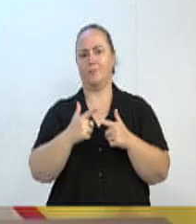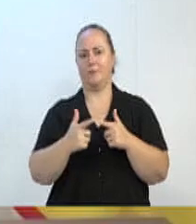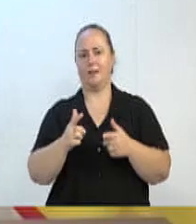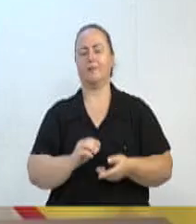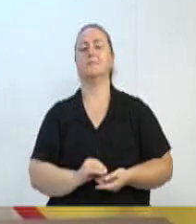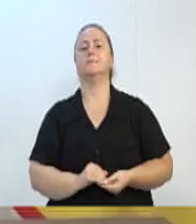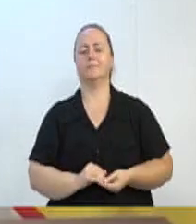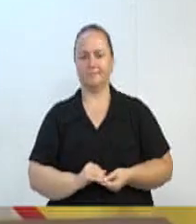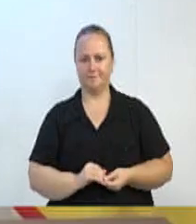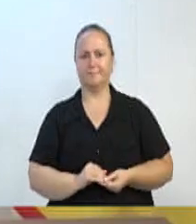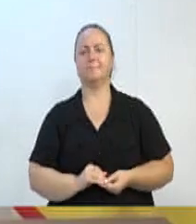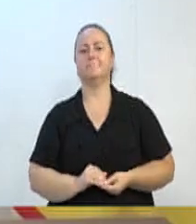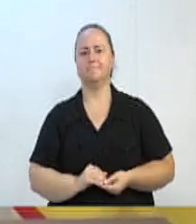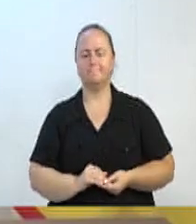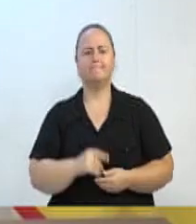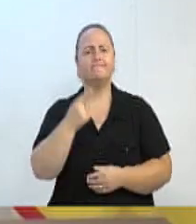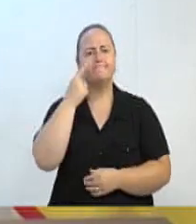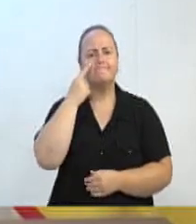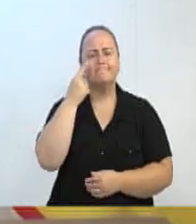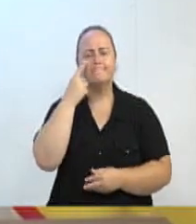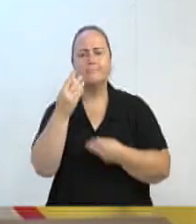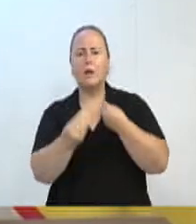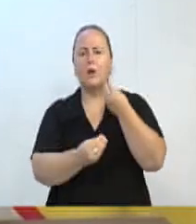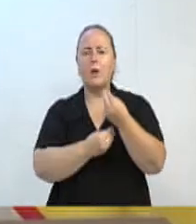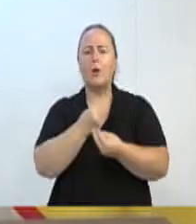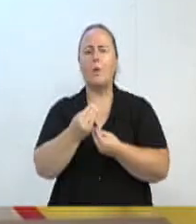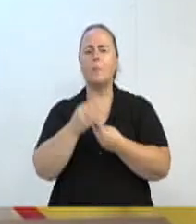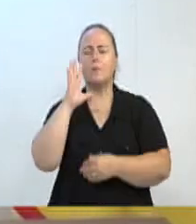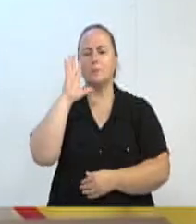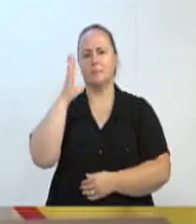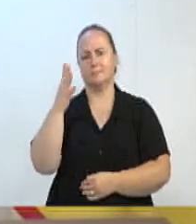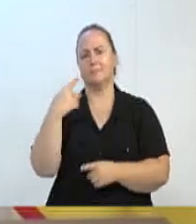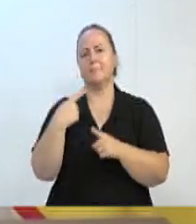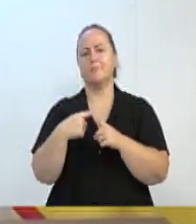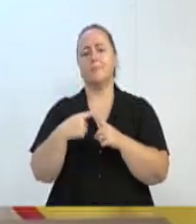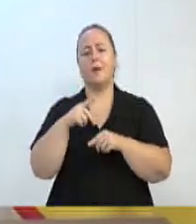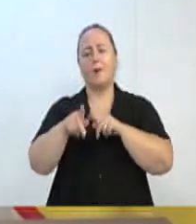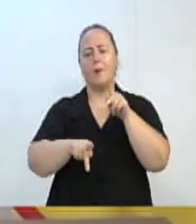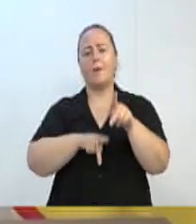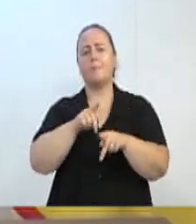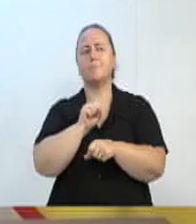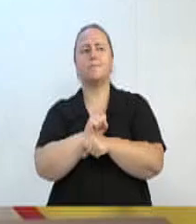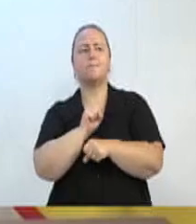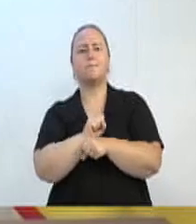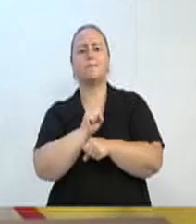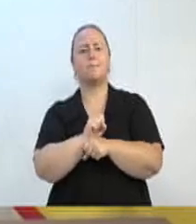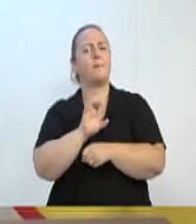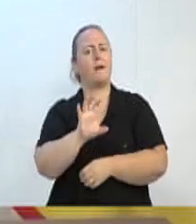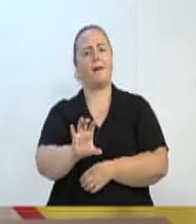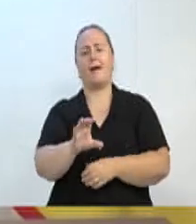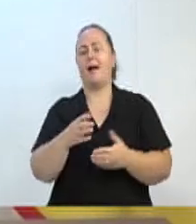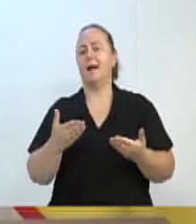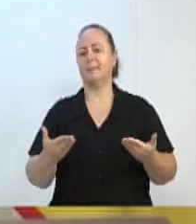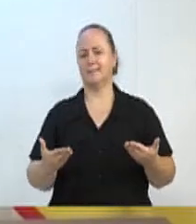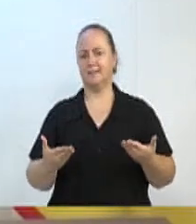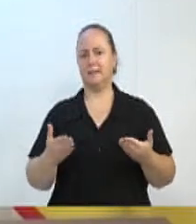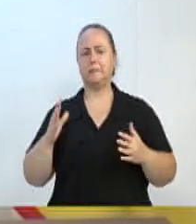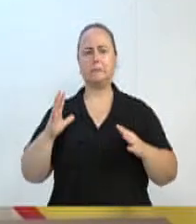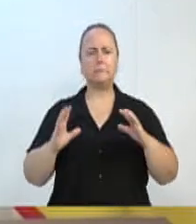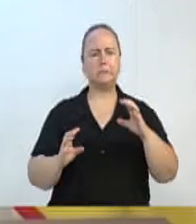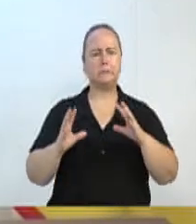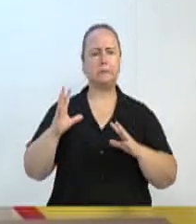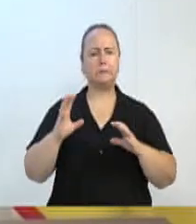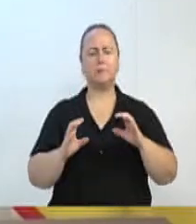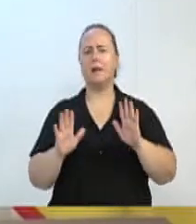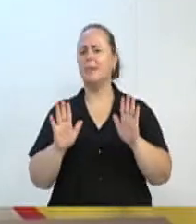problemas que tem na comunidade procurarmos as soluções porque o que a população espera da gente não que a gente fica aqui com egos vaidades e brigas e discussões